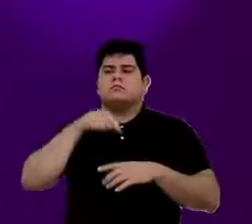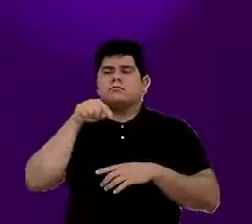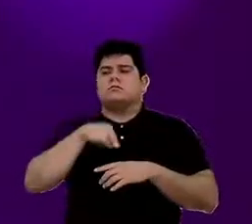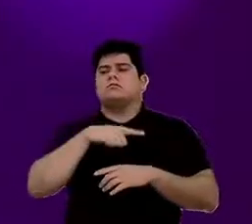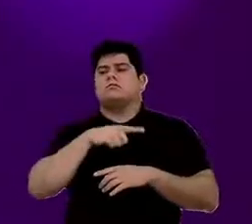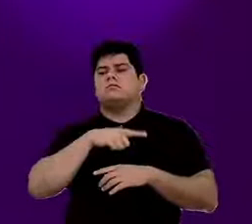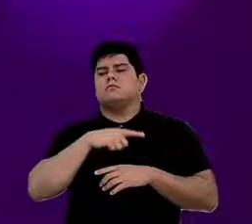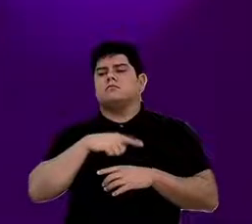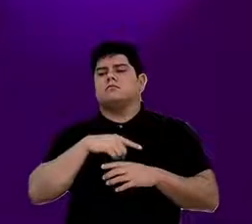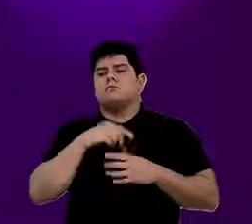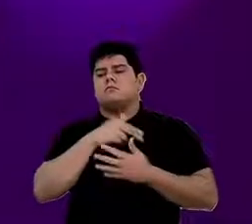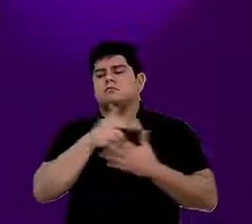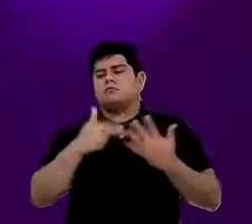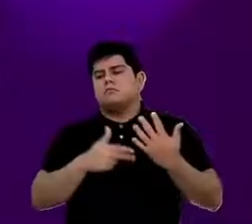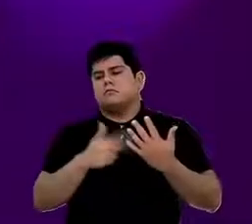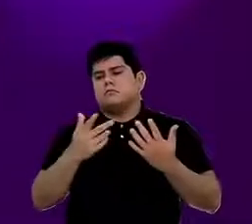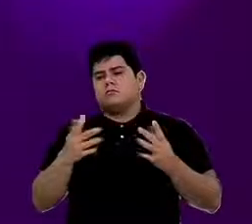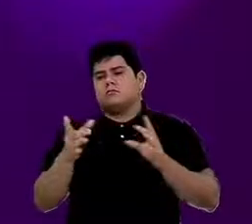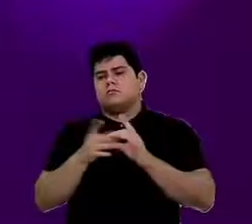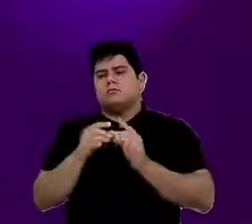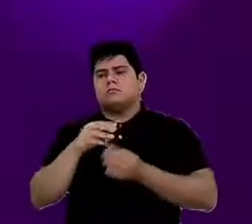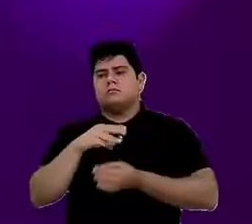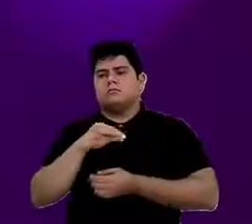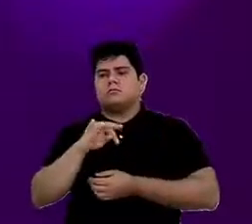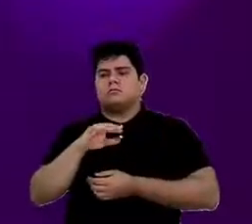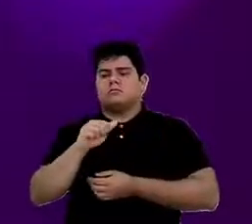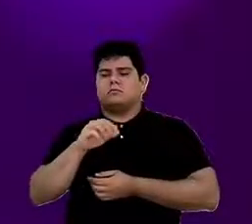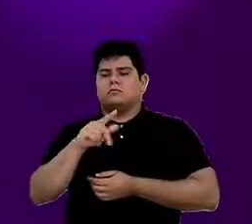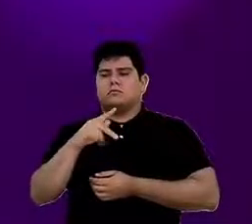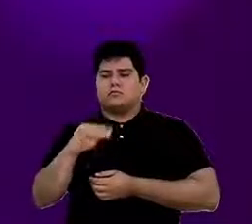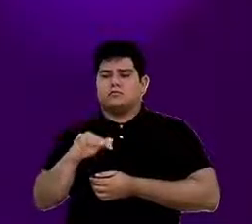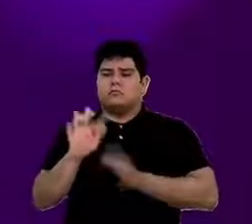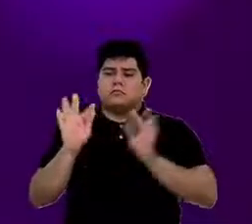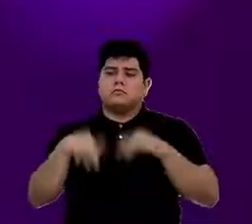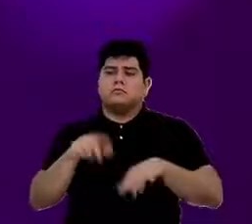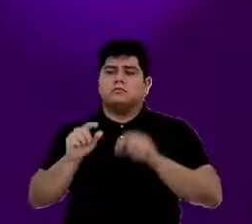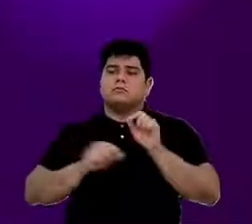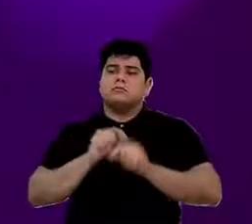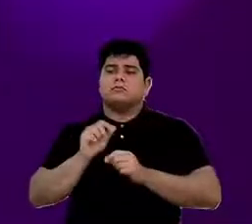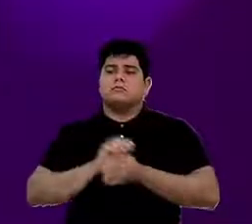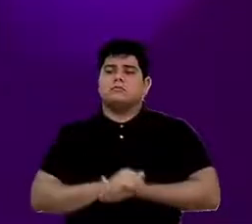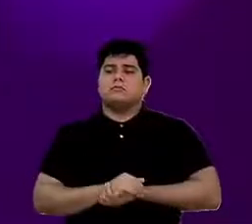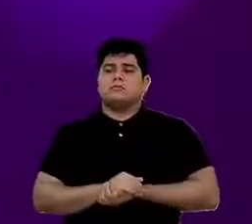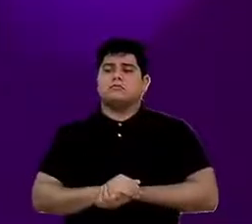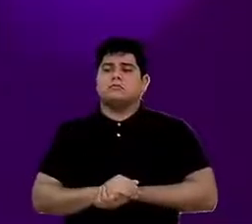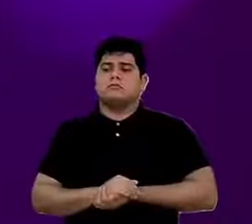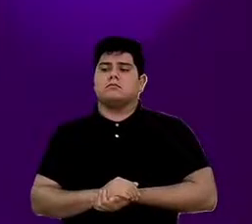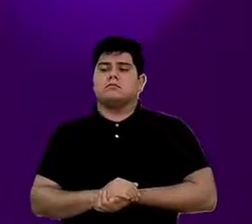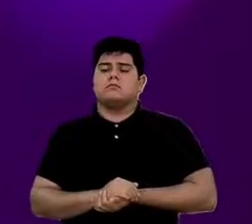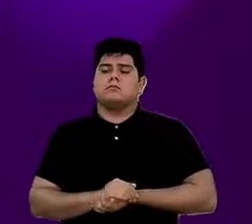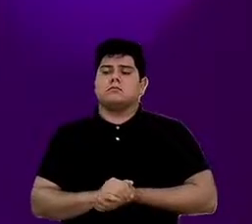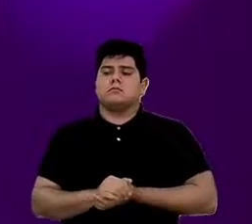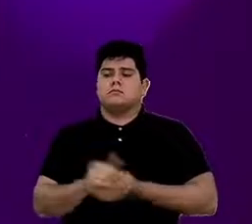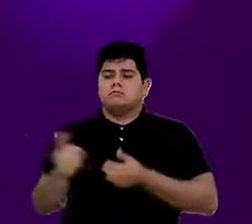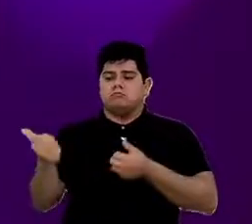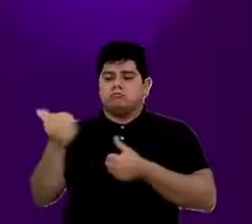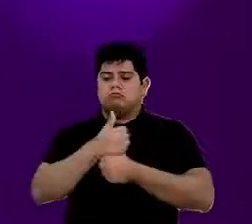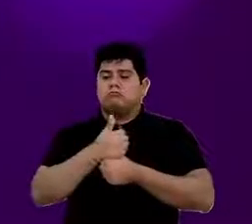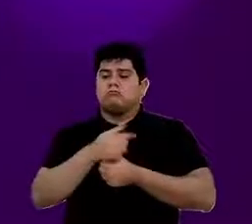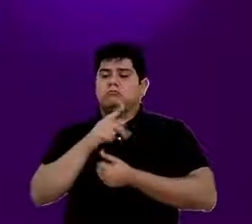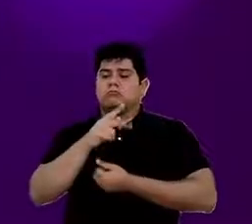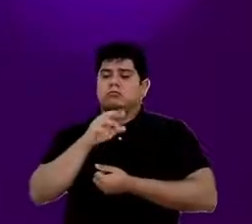desses dispositivos, por exemplo, com o MitraClip. E, para finalizar, as questões das próteses transcatéter também